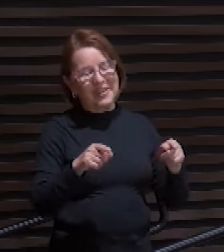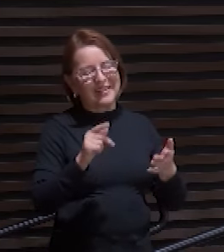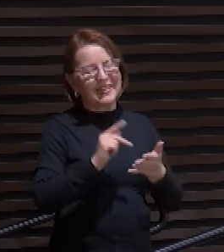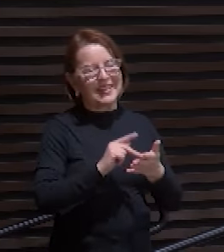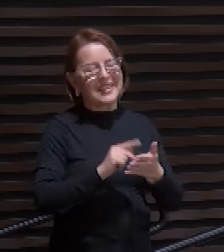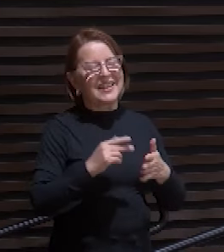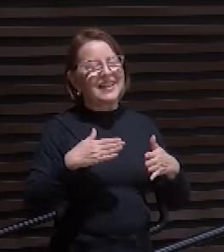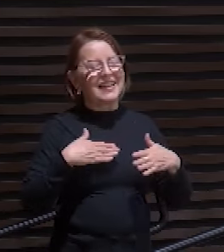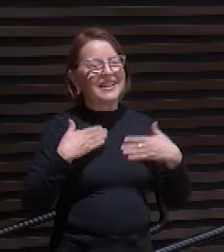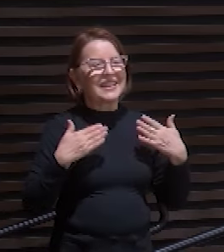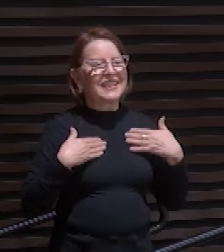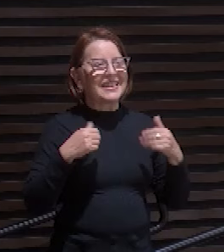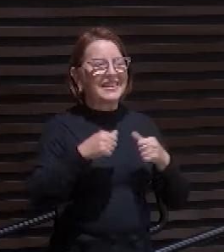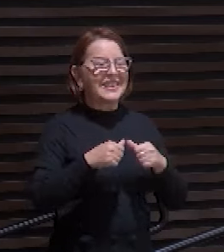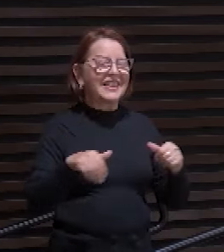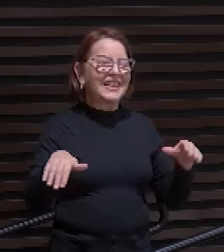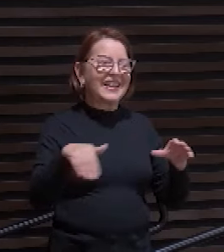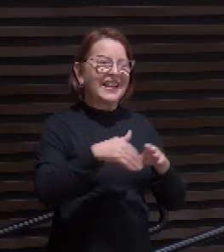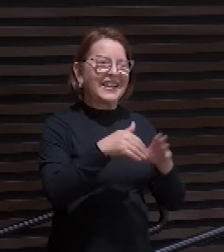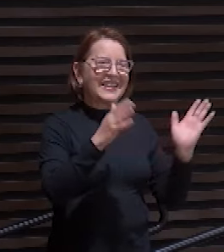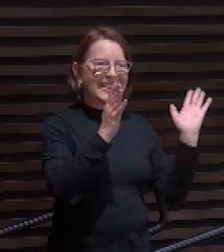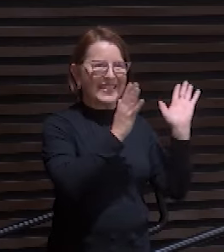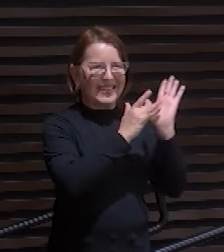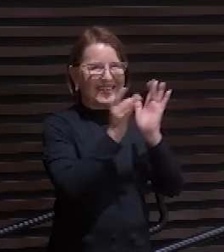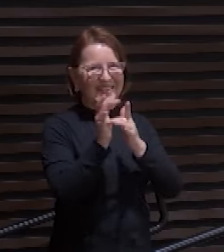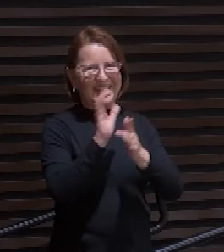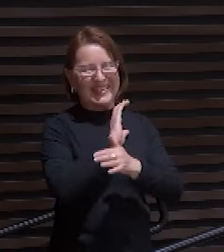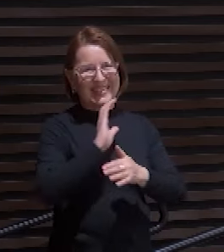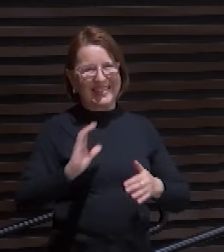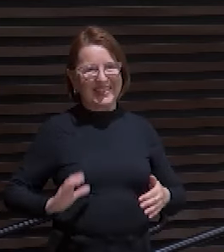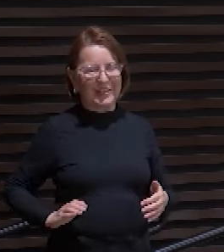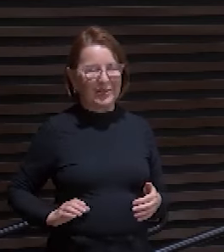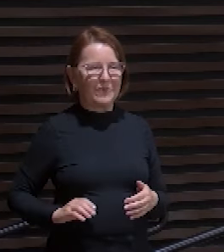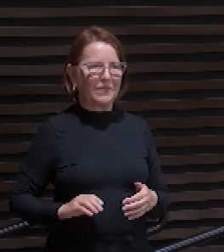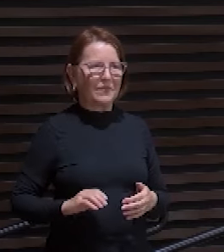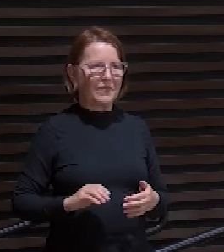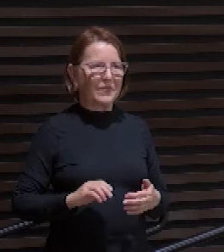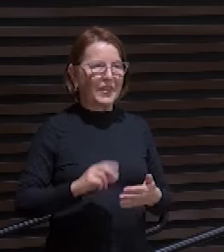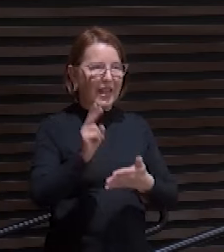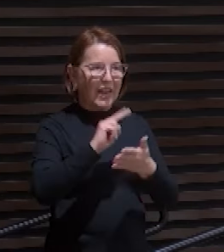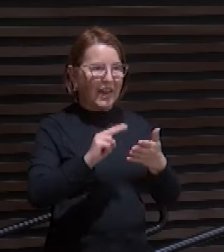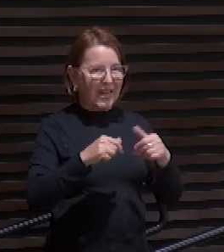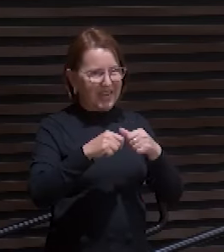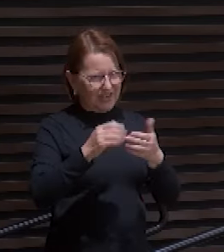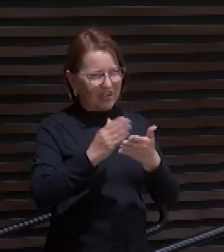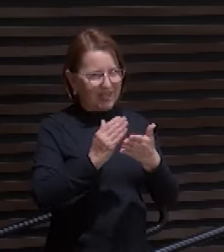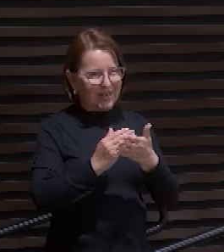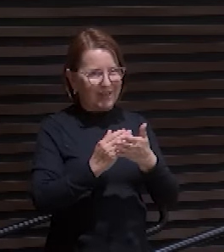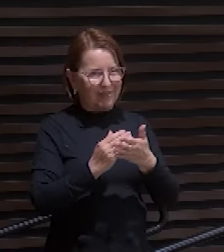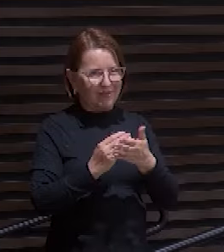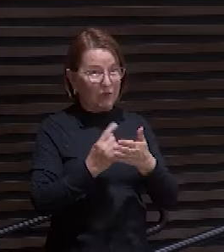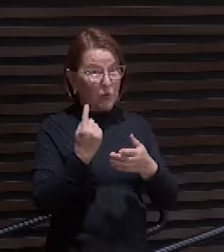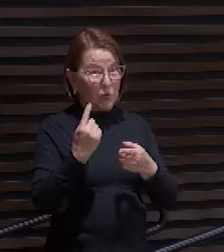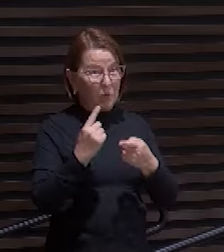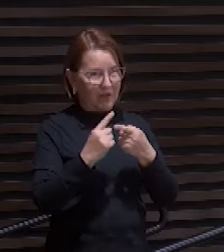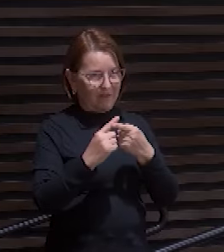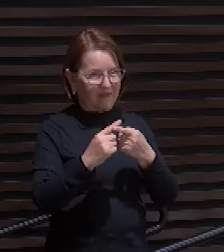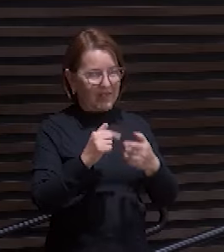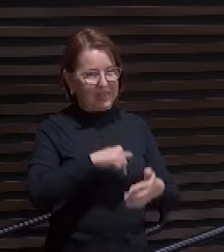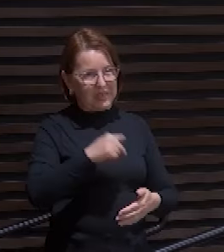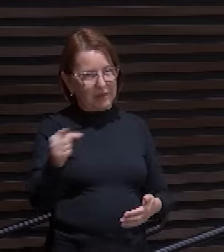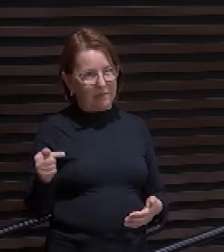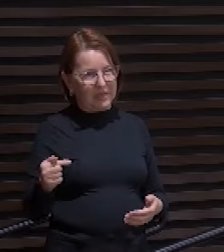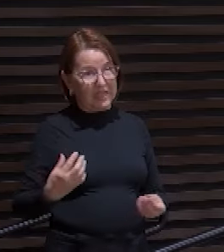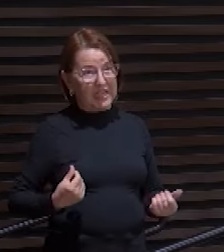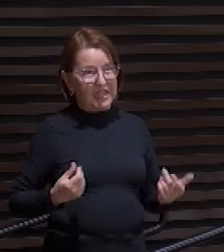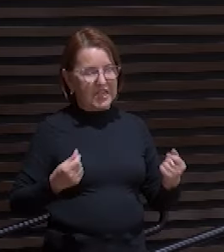alegria está em Jesus Cristo. Leia esse livro uma vez por semana. As riquezas, os prazeres